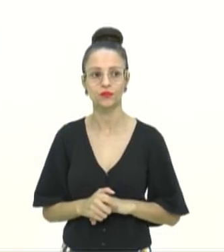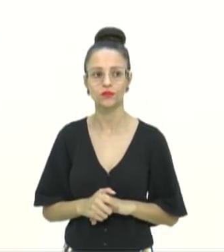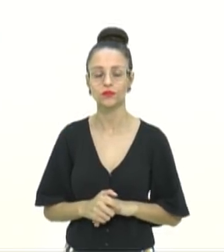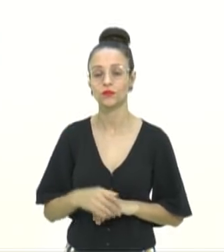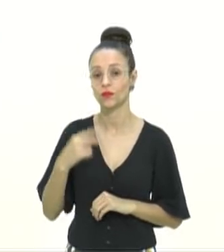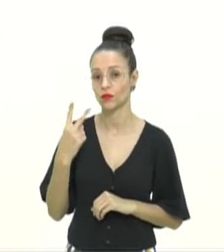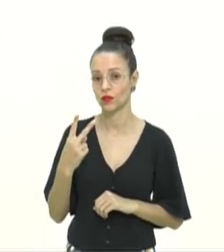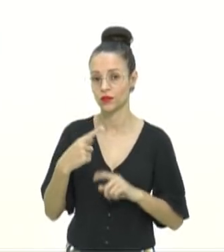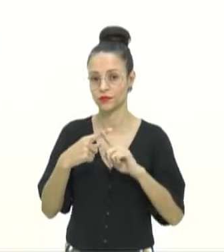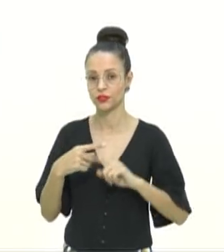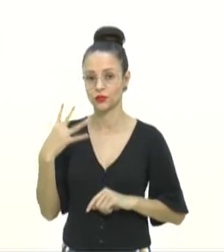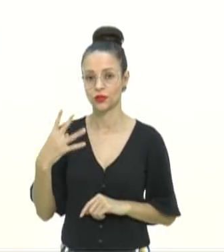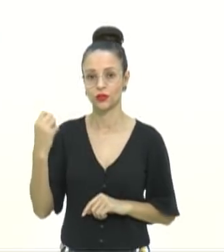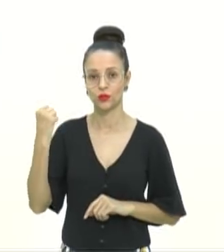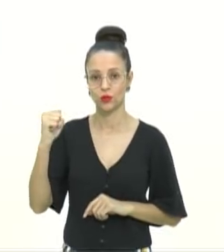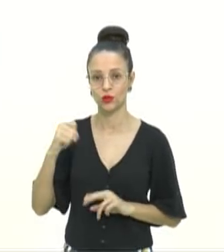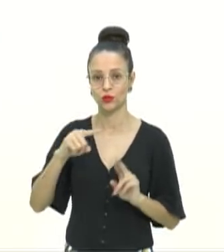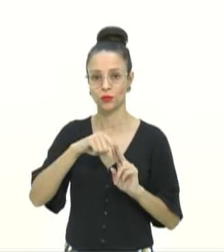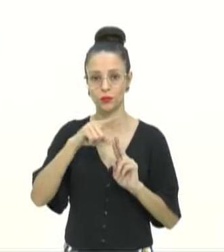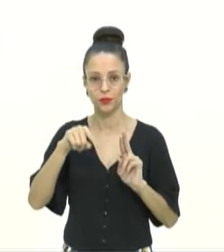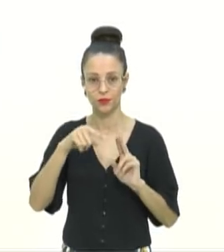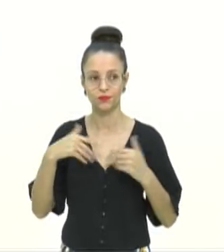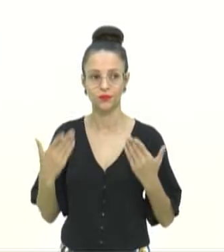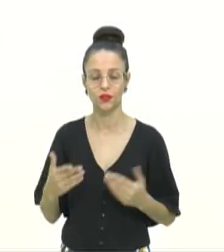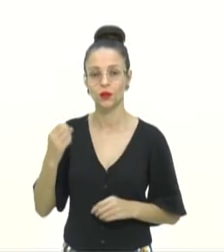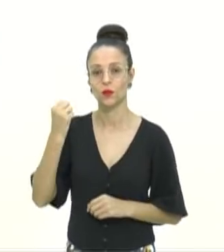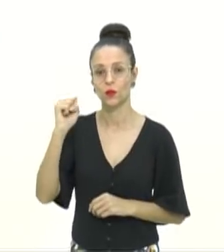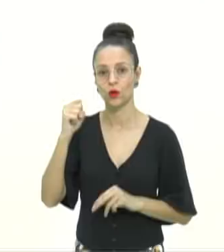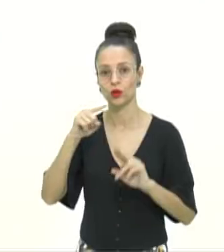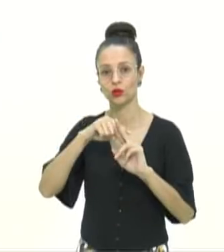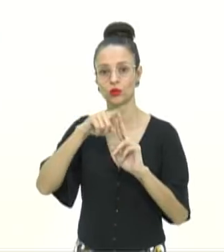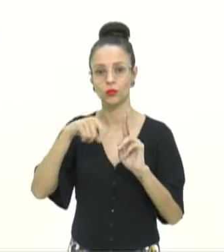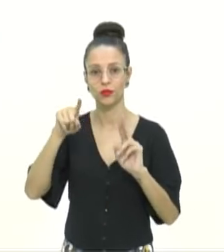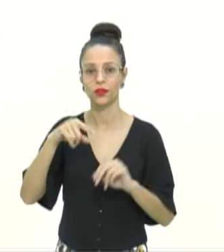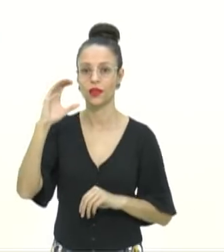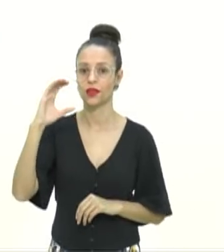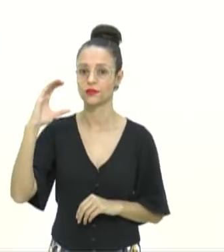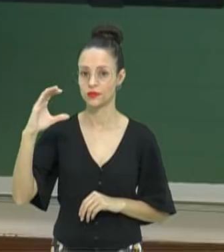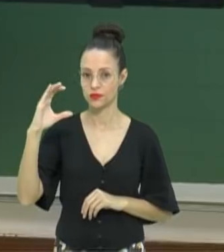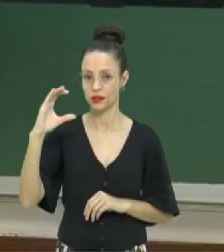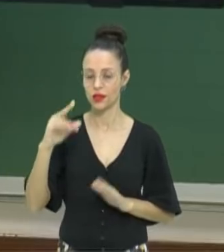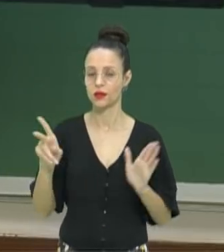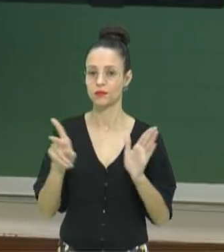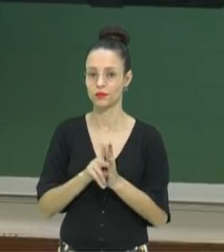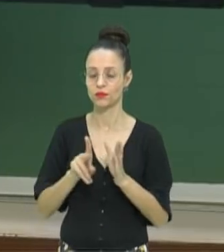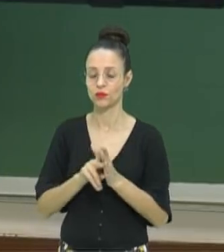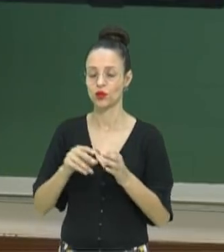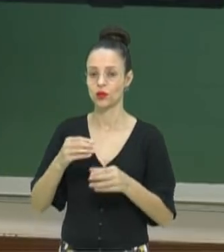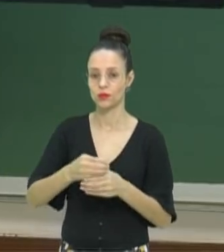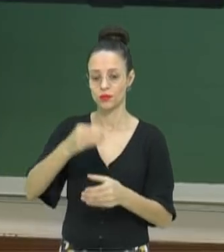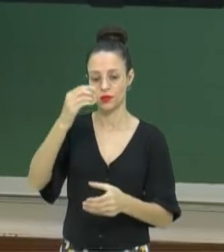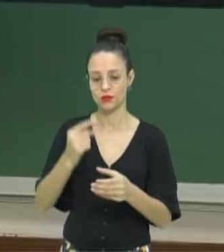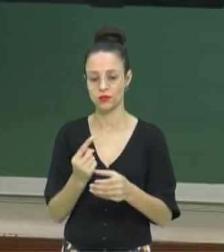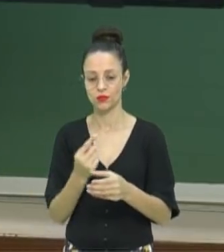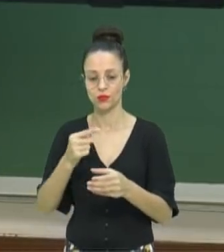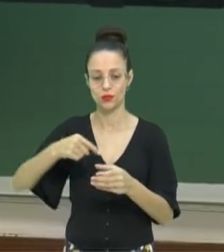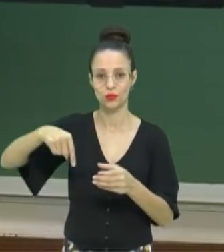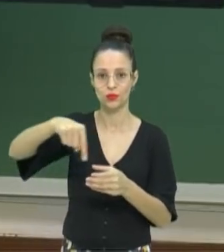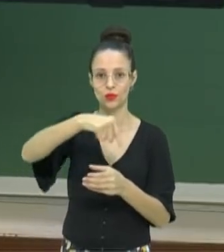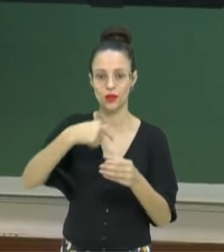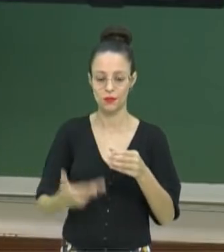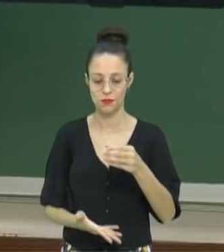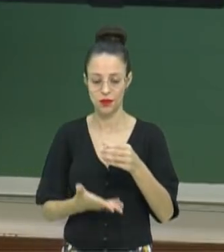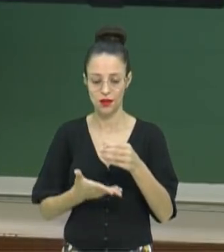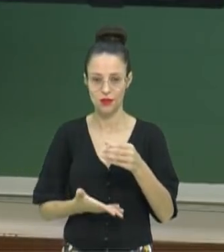vezes 4, 8π. Então, 8π é o comprimento dessa circunferência, ou seja, é a base do nosso